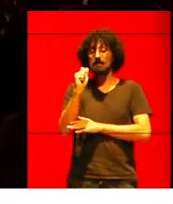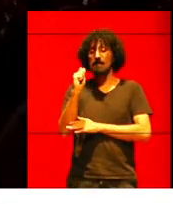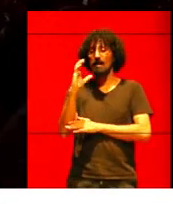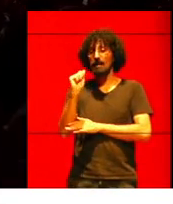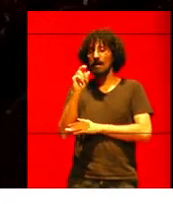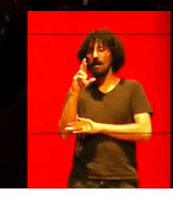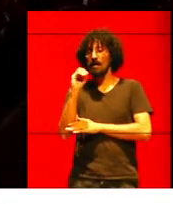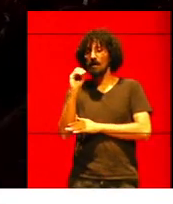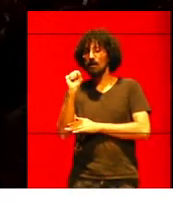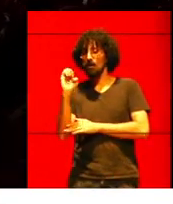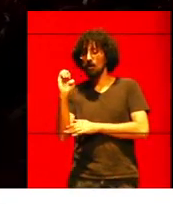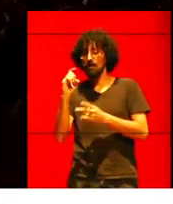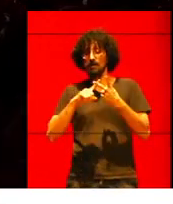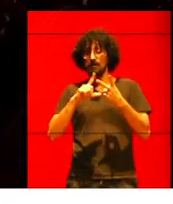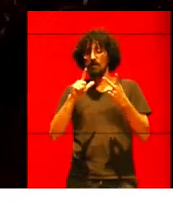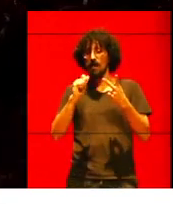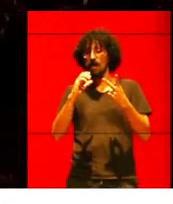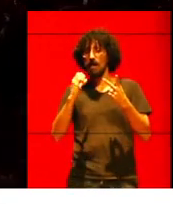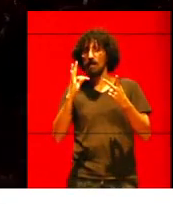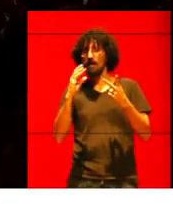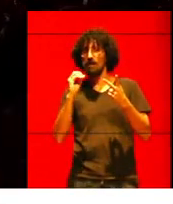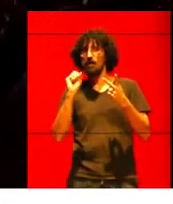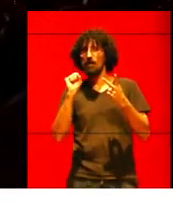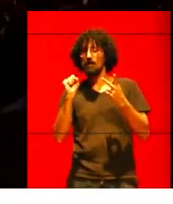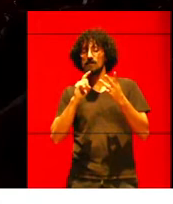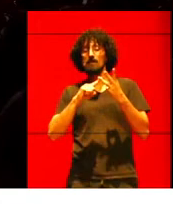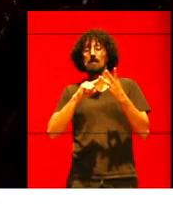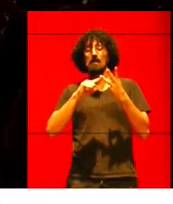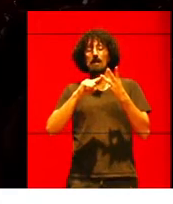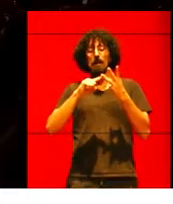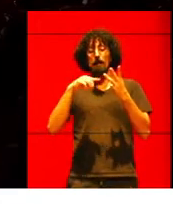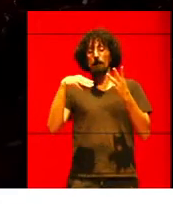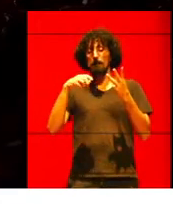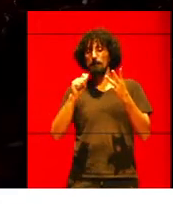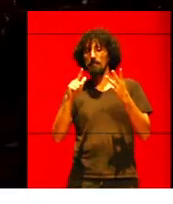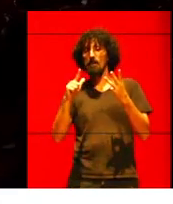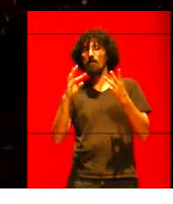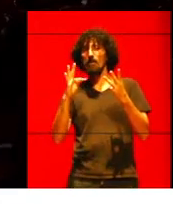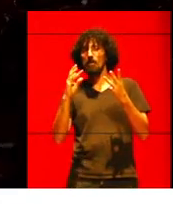sacarose, lactose, maltose, certo?